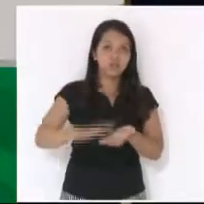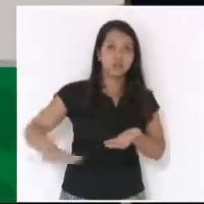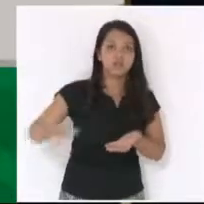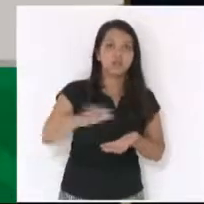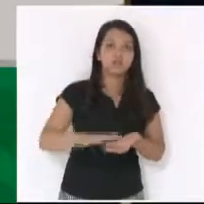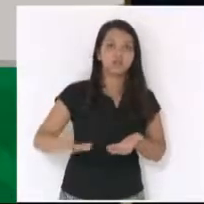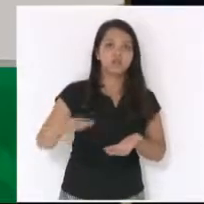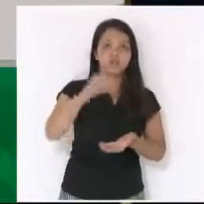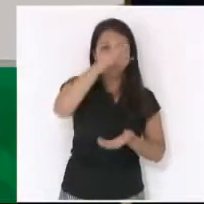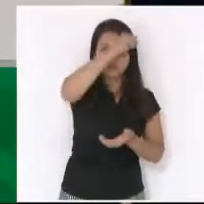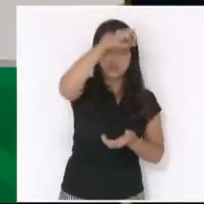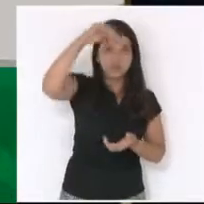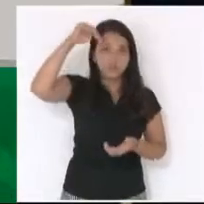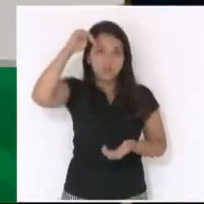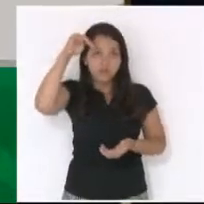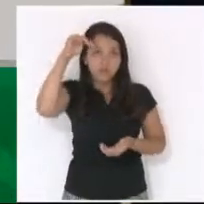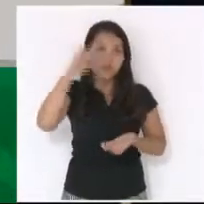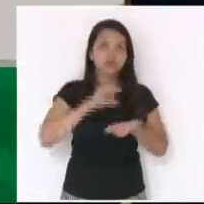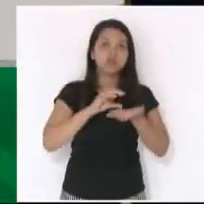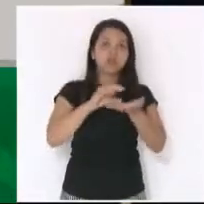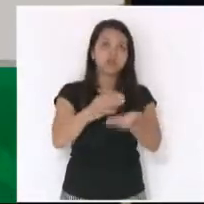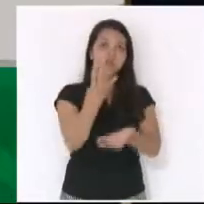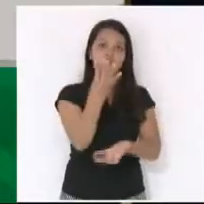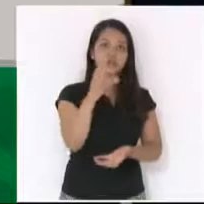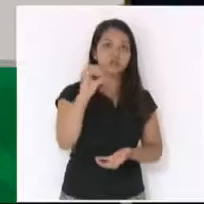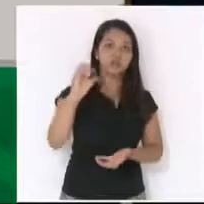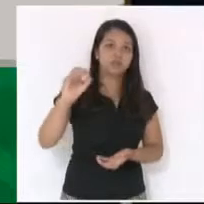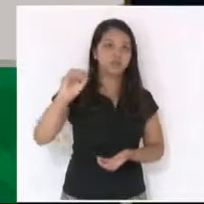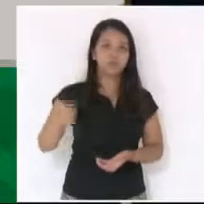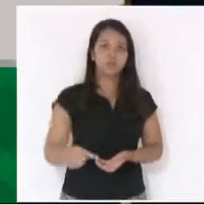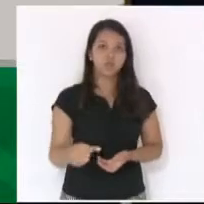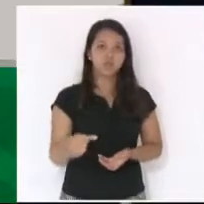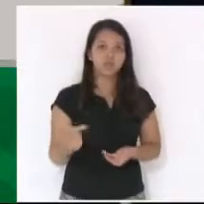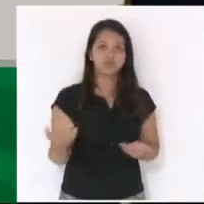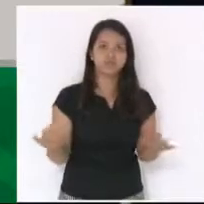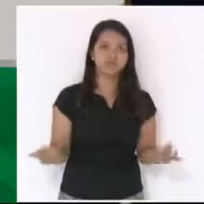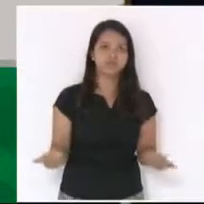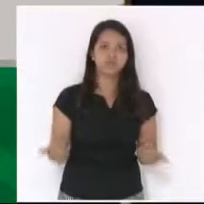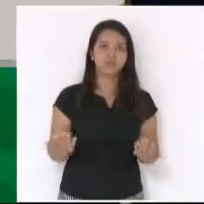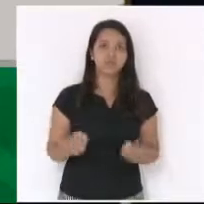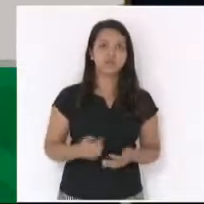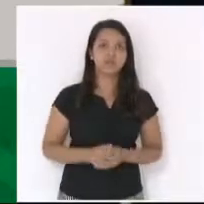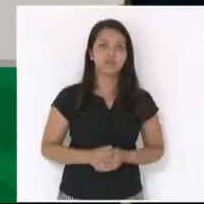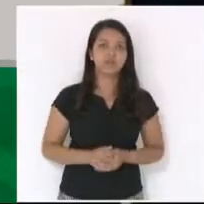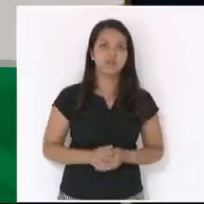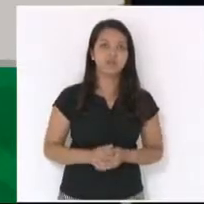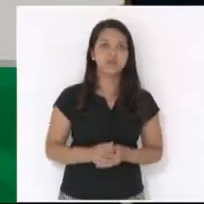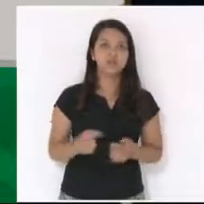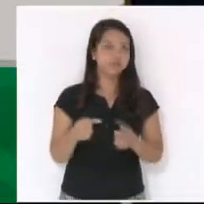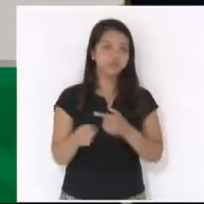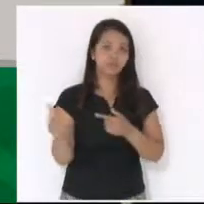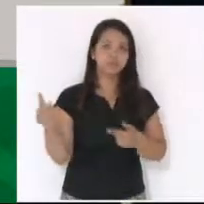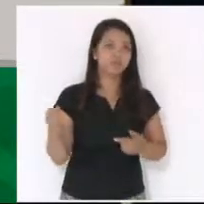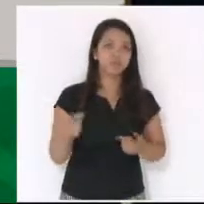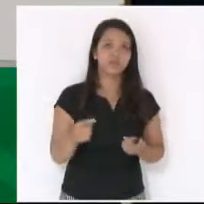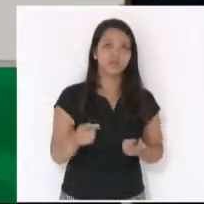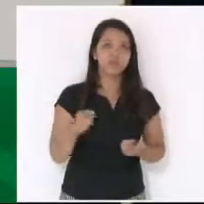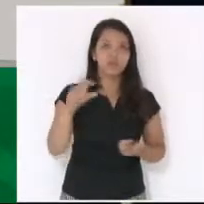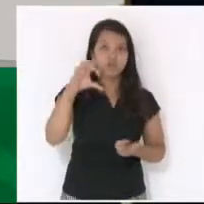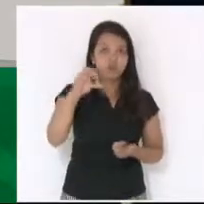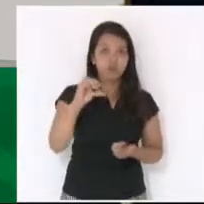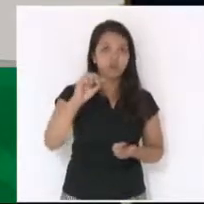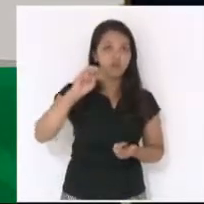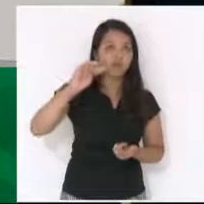Oeste e investiram 400.000 não é mais lógico é investir 69 milhões